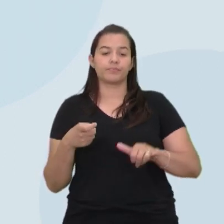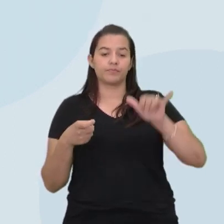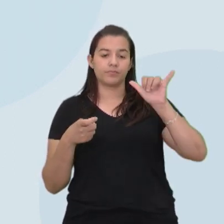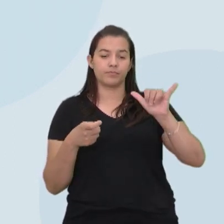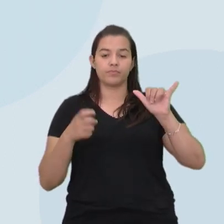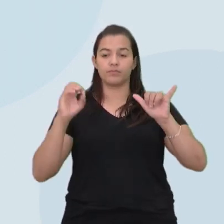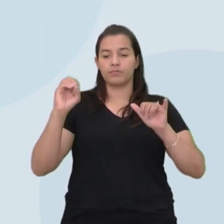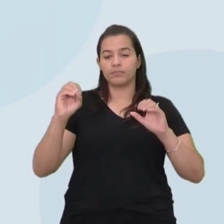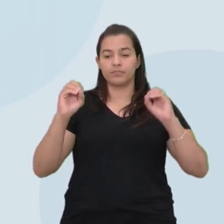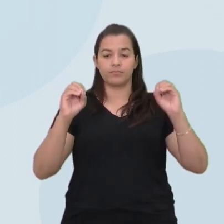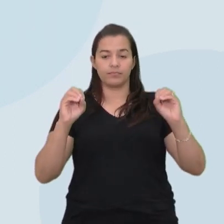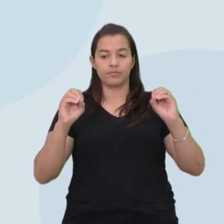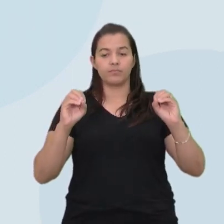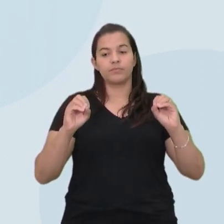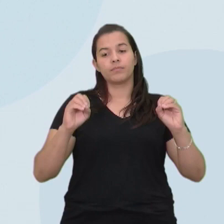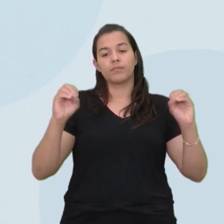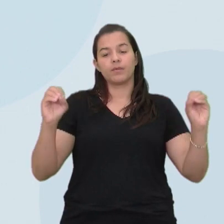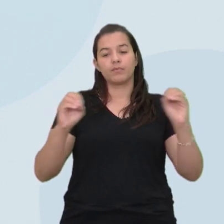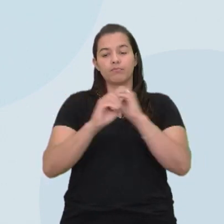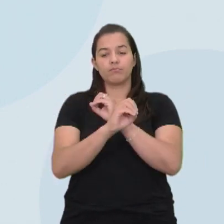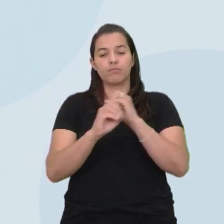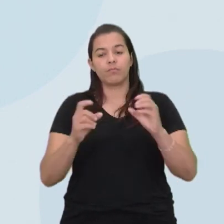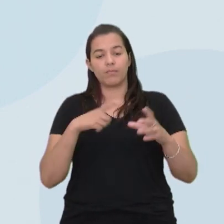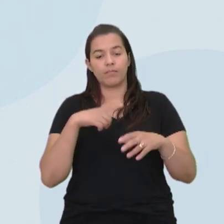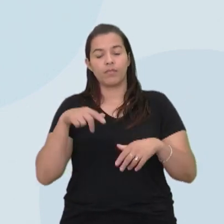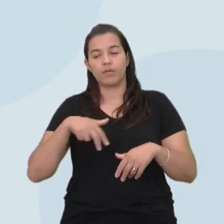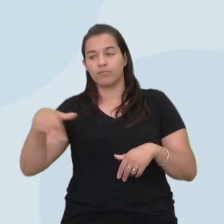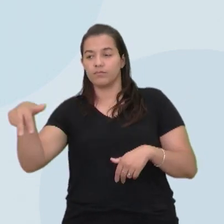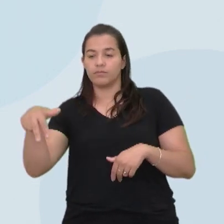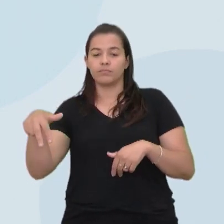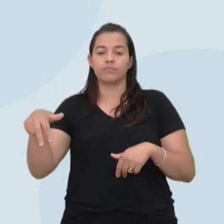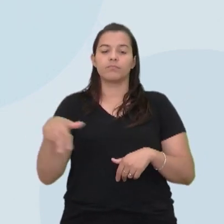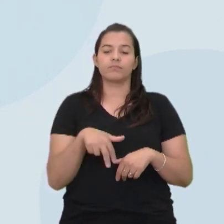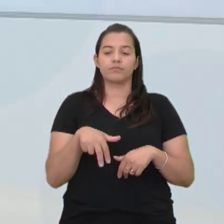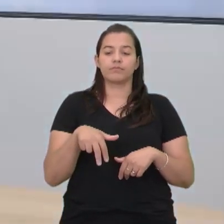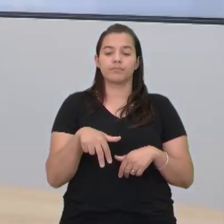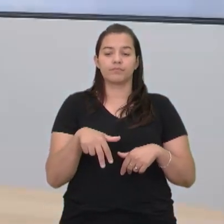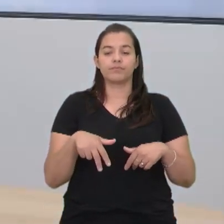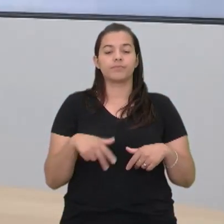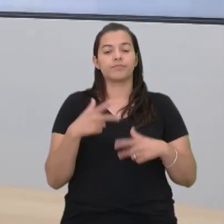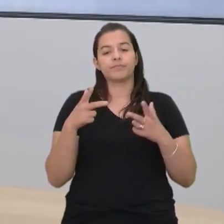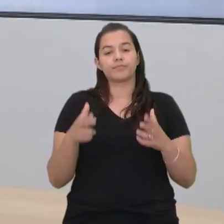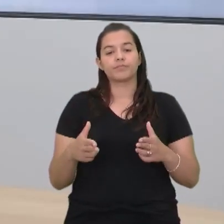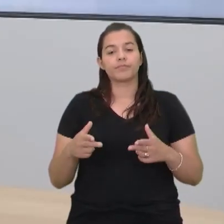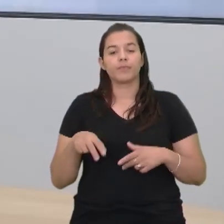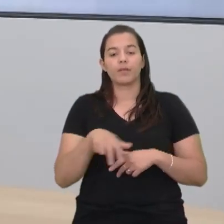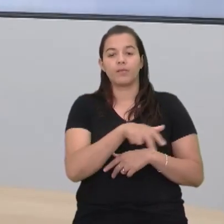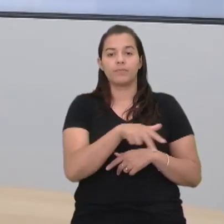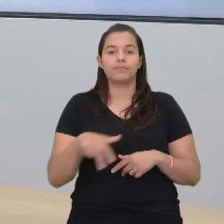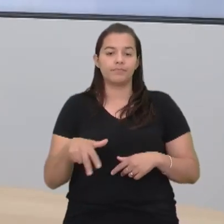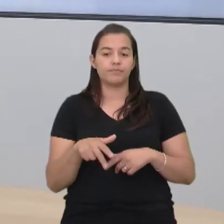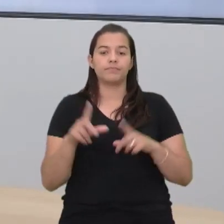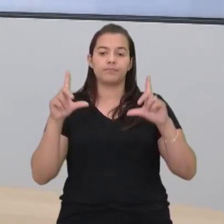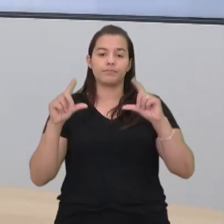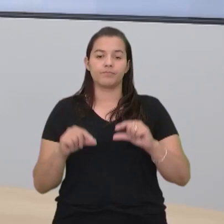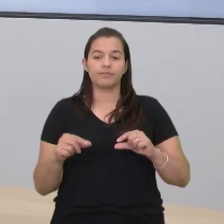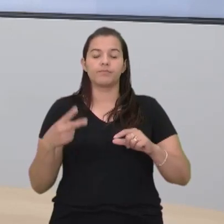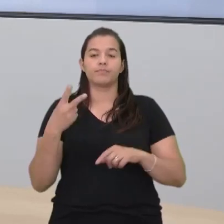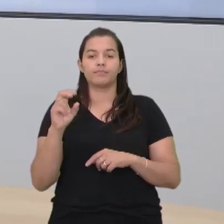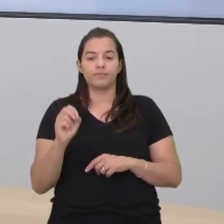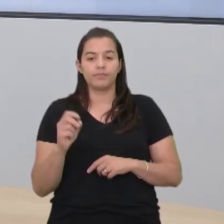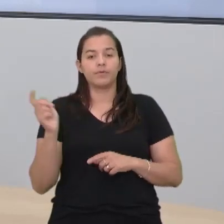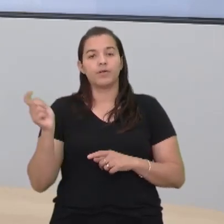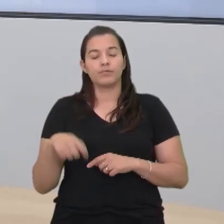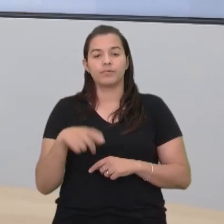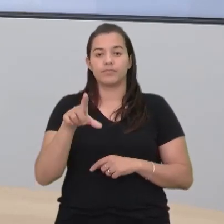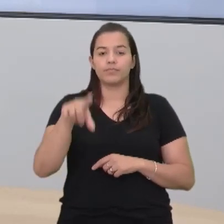e 0. Aqui é onde você altera a posição. Ah, eu quero que ele vá para a posição x igual a 10, y igual a menos 20. Você vai escolher